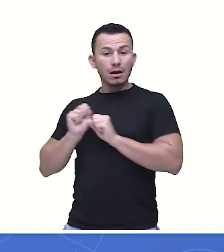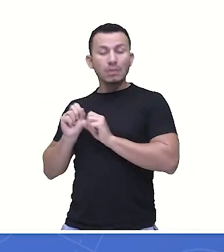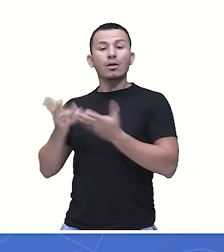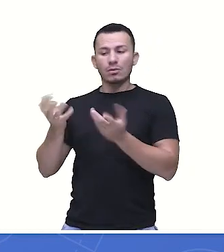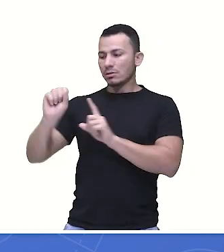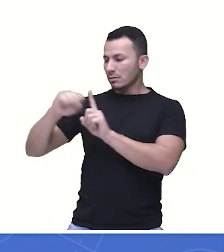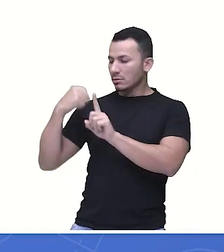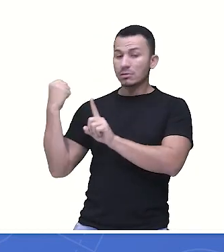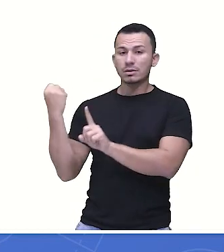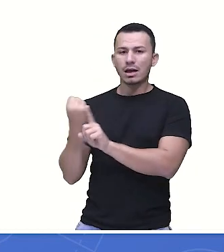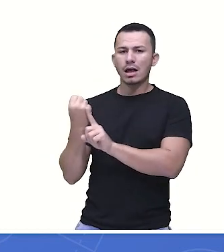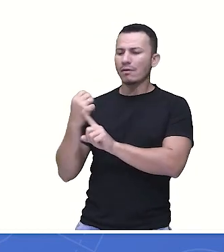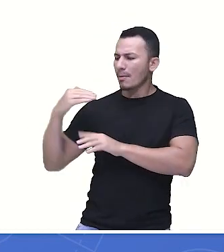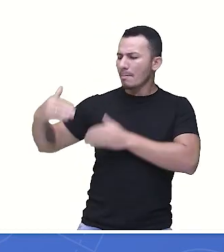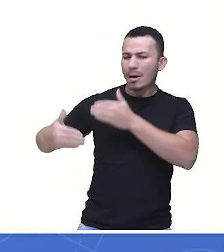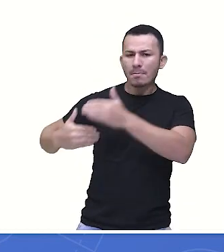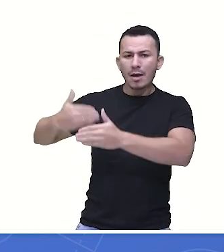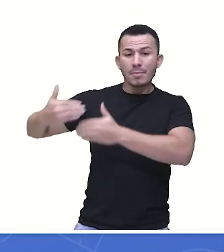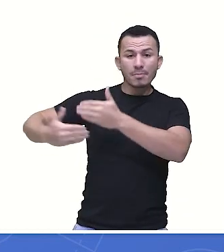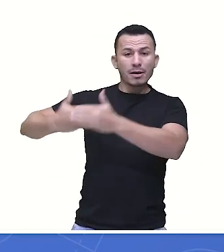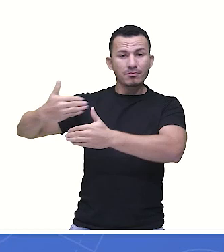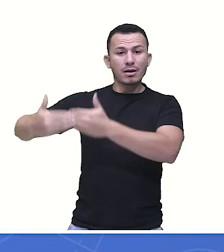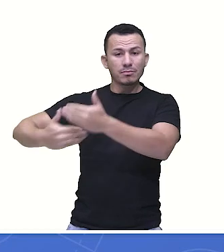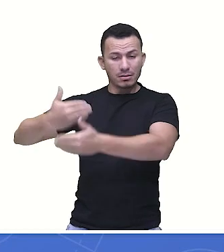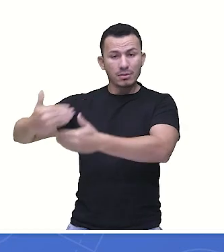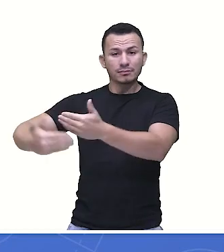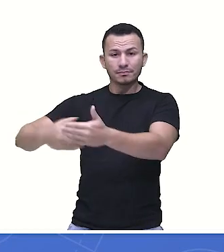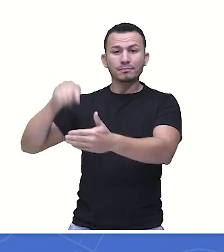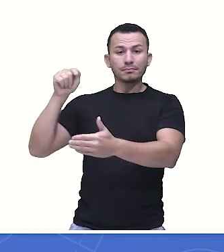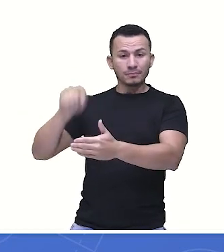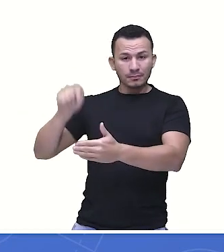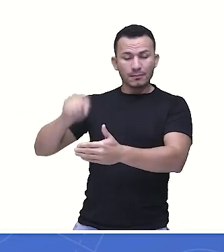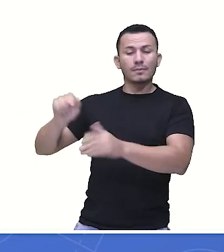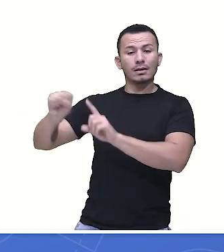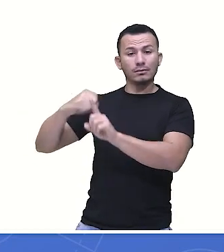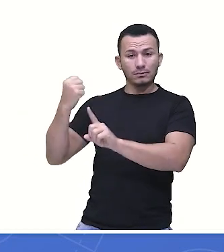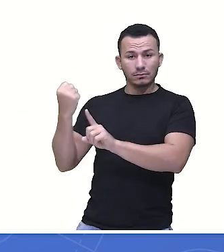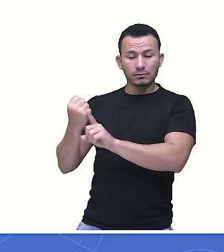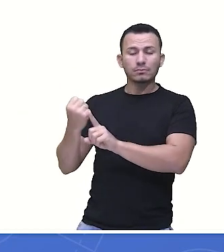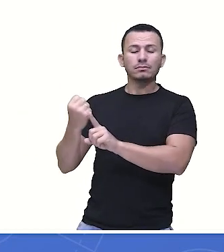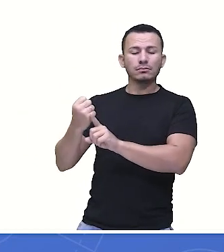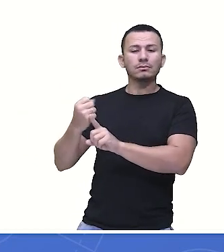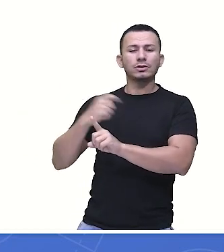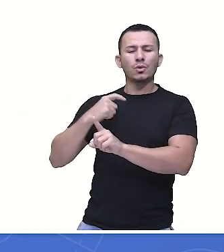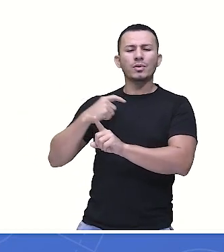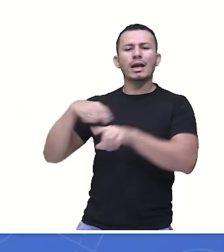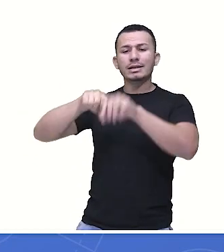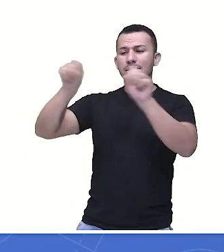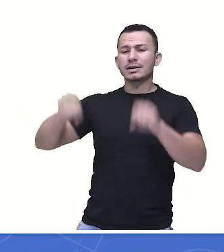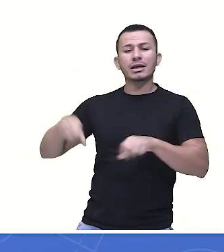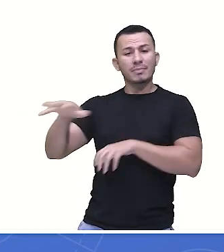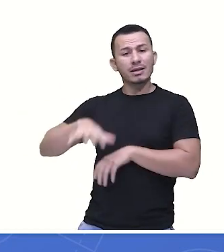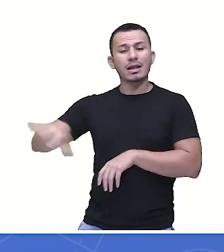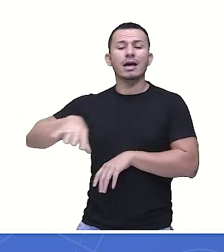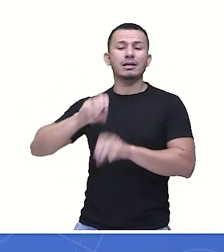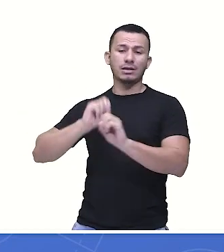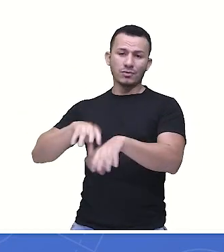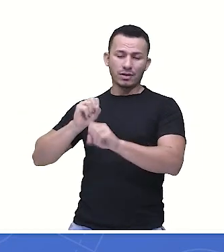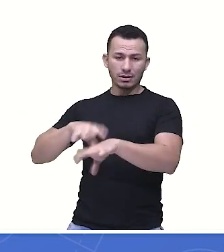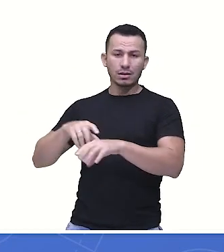então, constituindo com o passar do tempo, elas foram constituindo sistemas